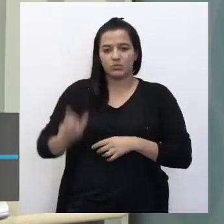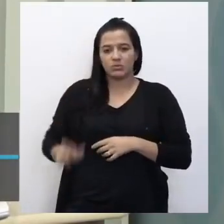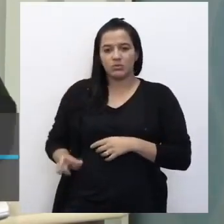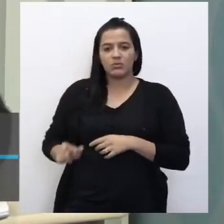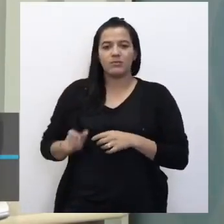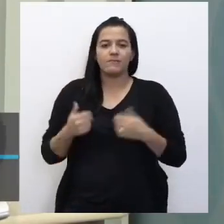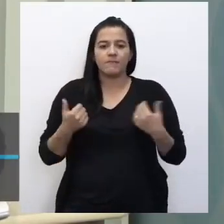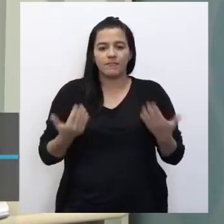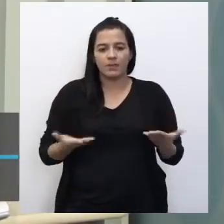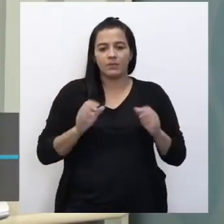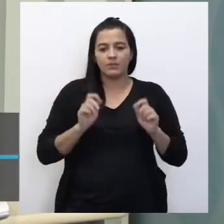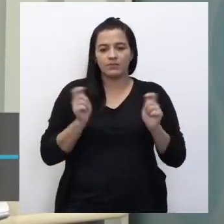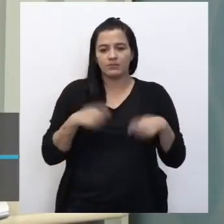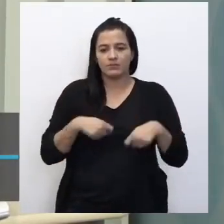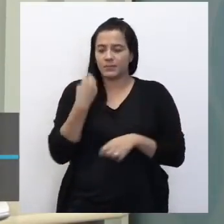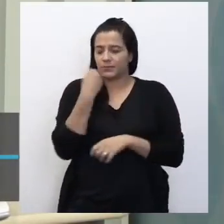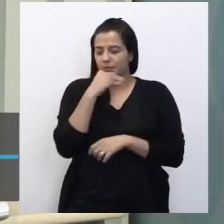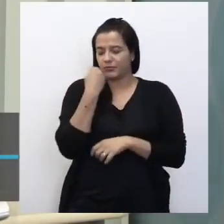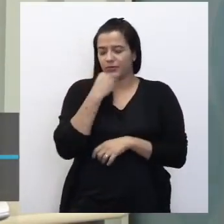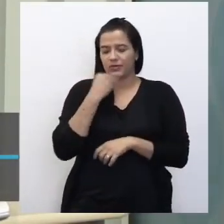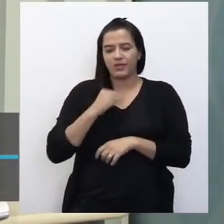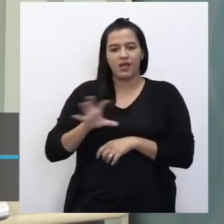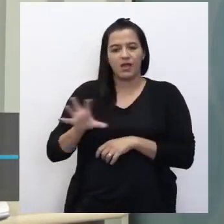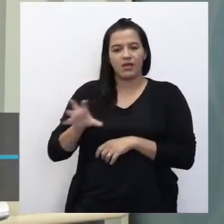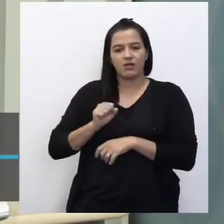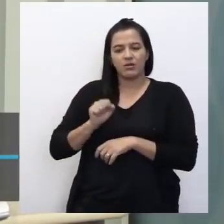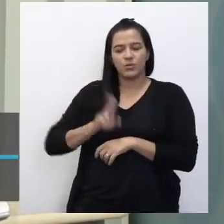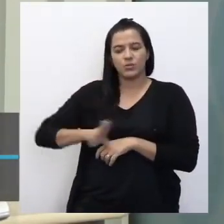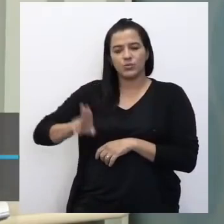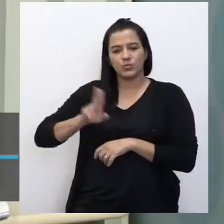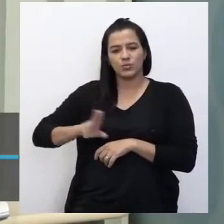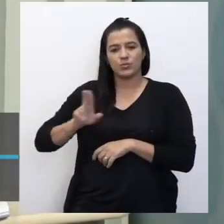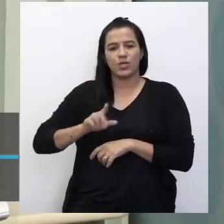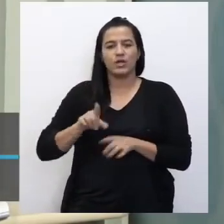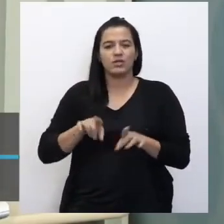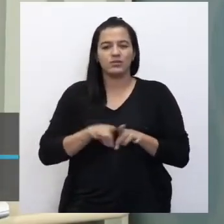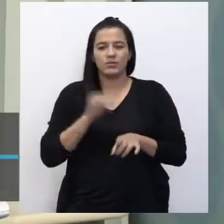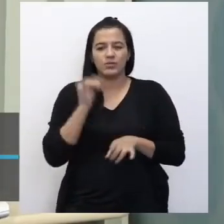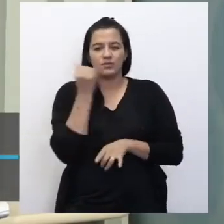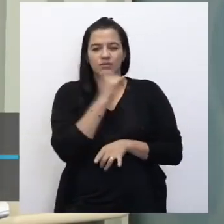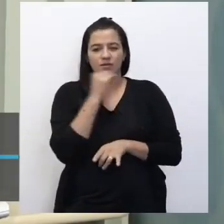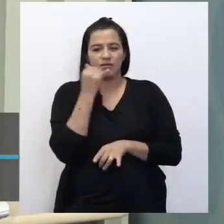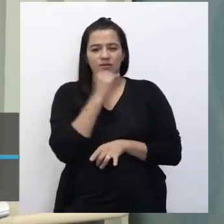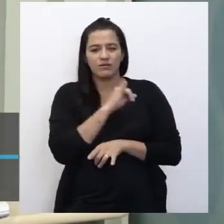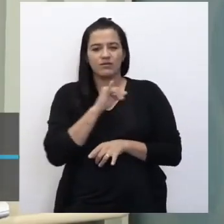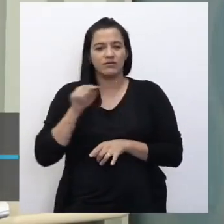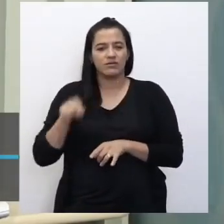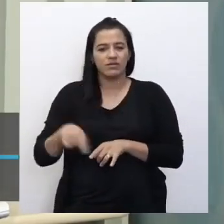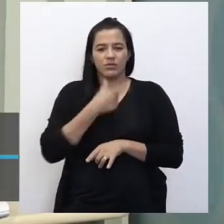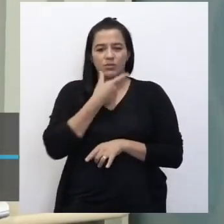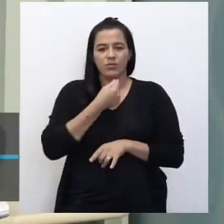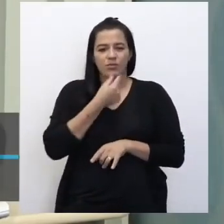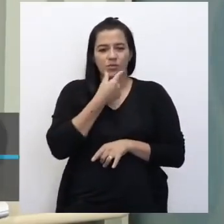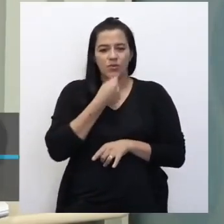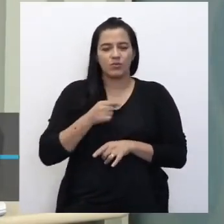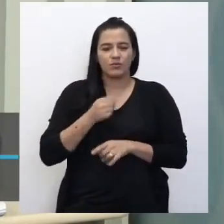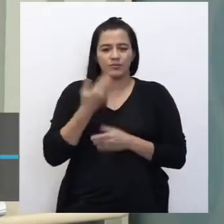aproveitada posteriormente por um italiano chamado Cesare Lombroso. Vai aparecer aí